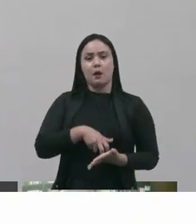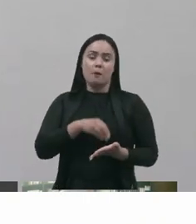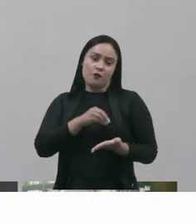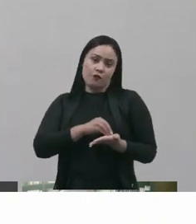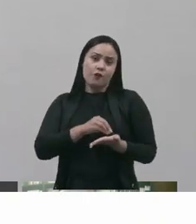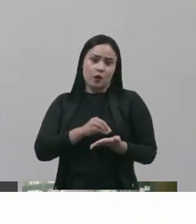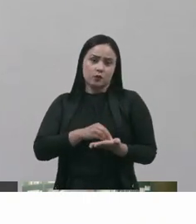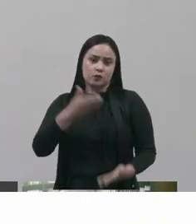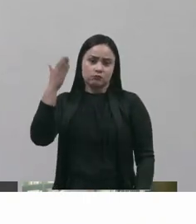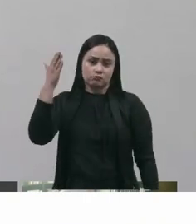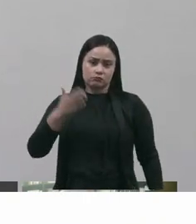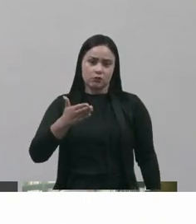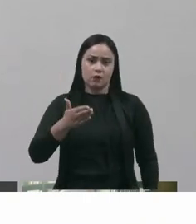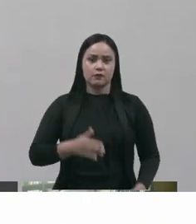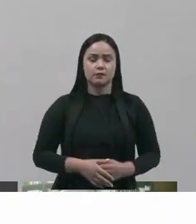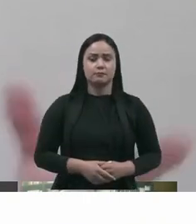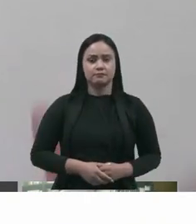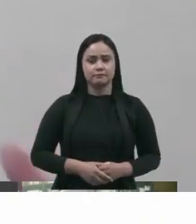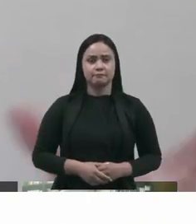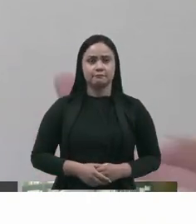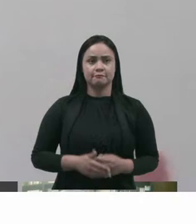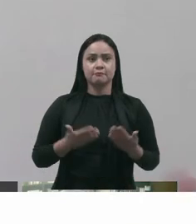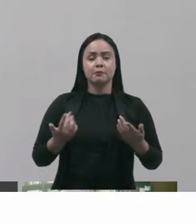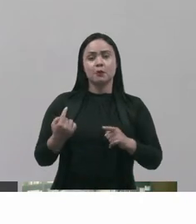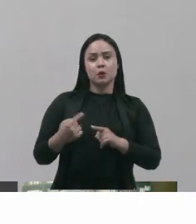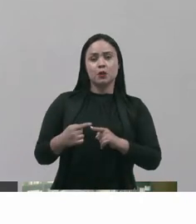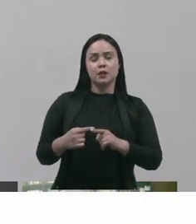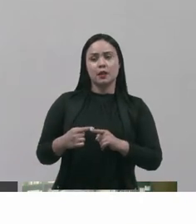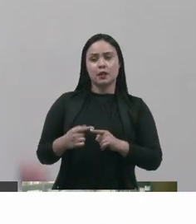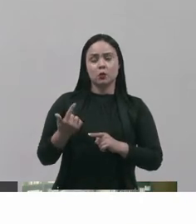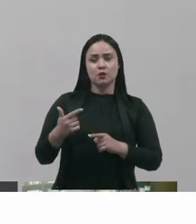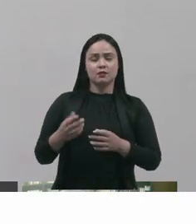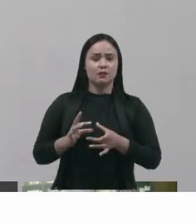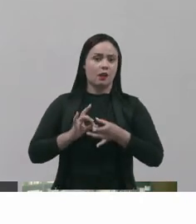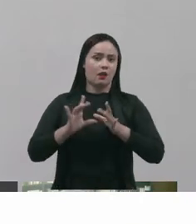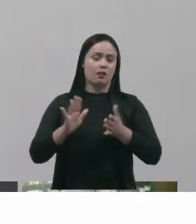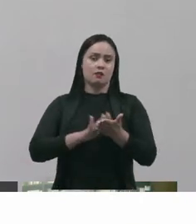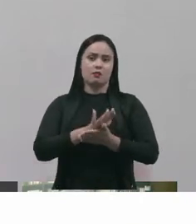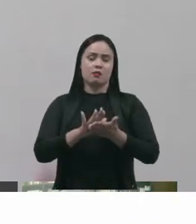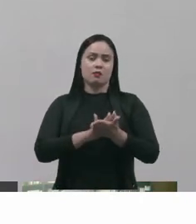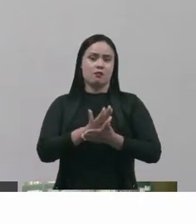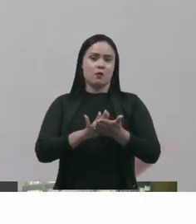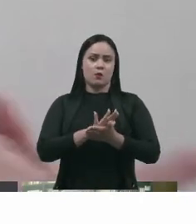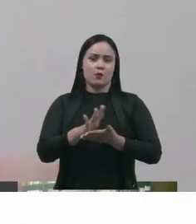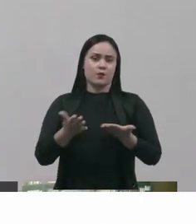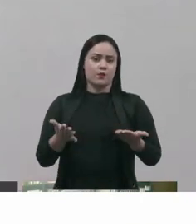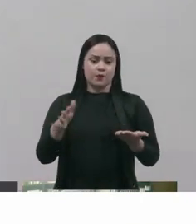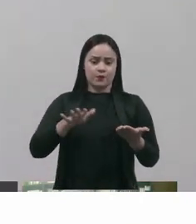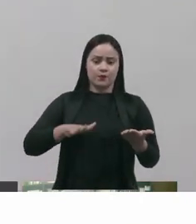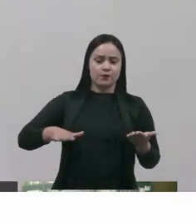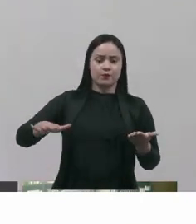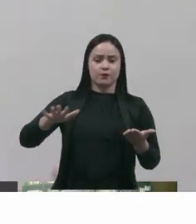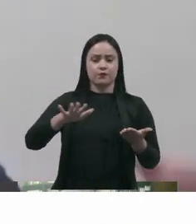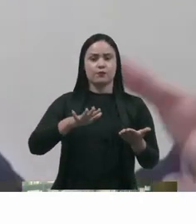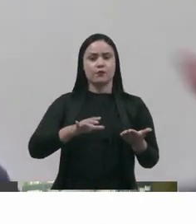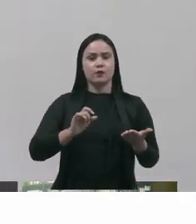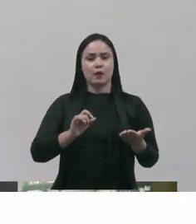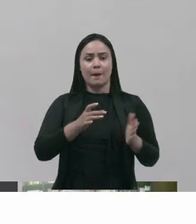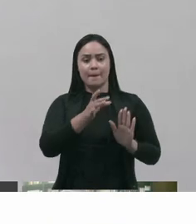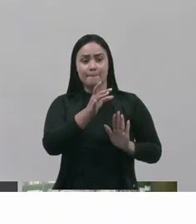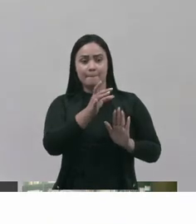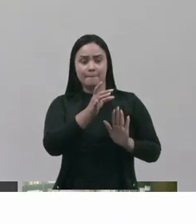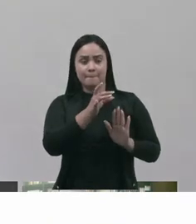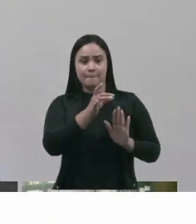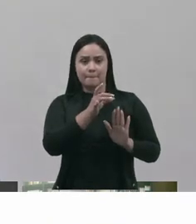provas. Daí porque isso não gera nenhum efeito no campo da